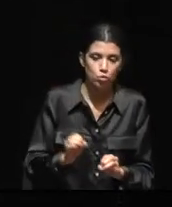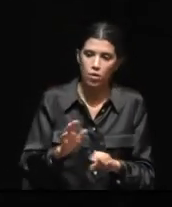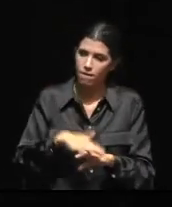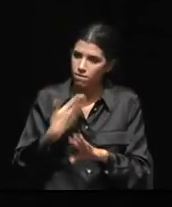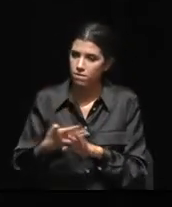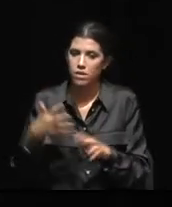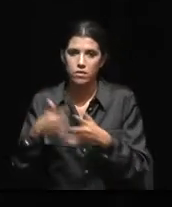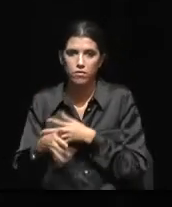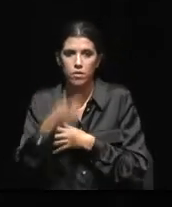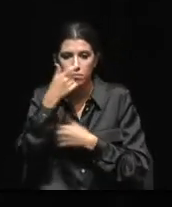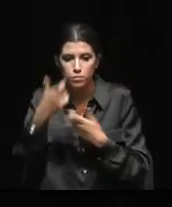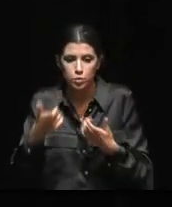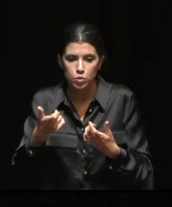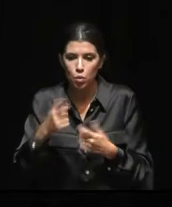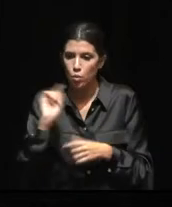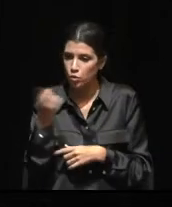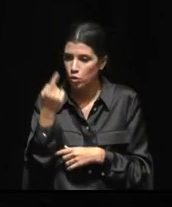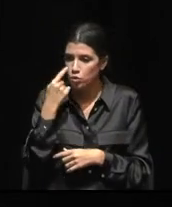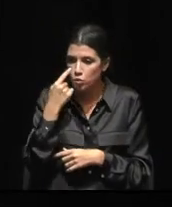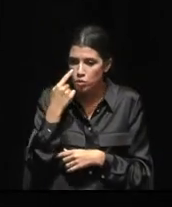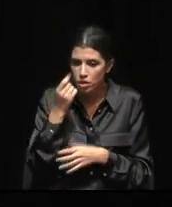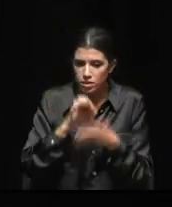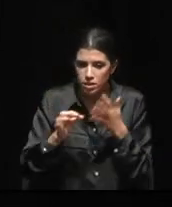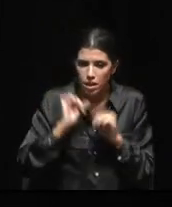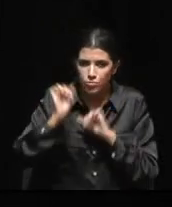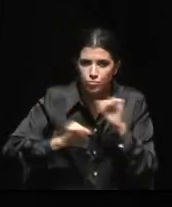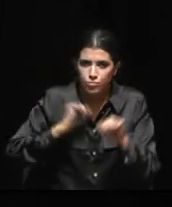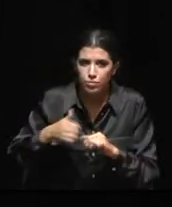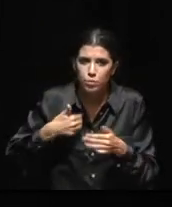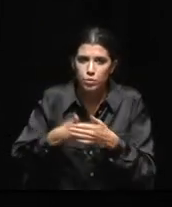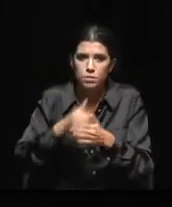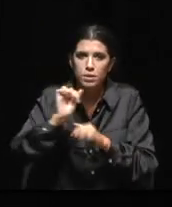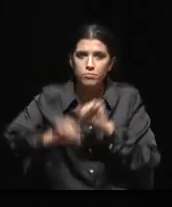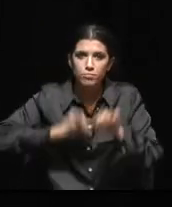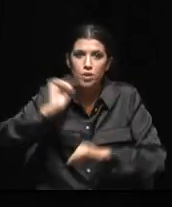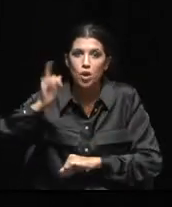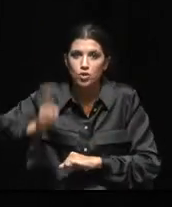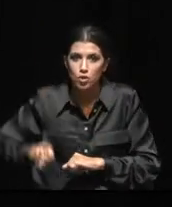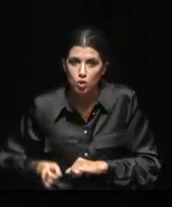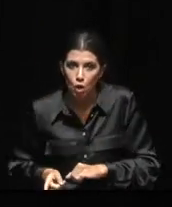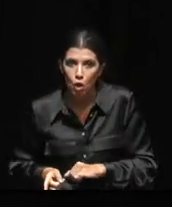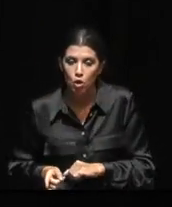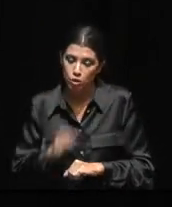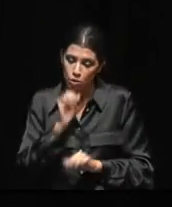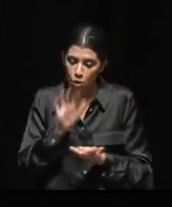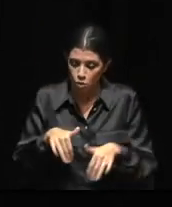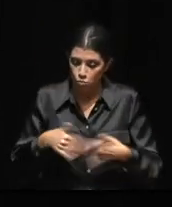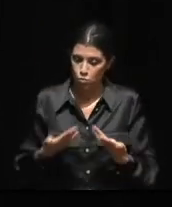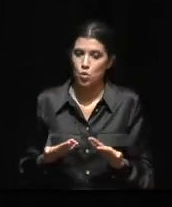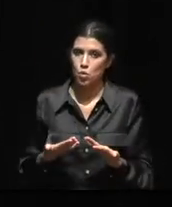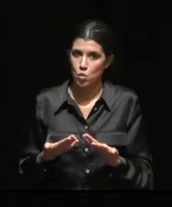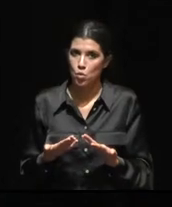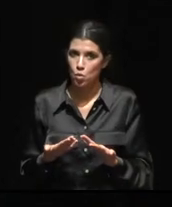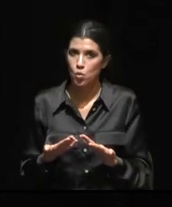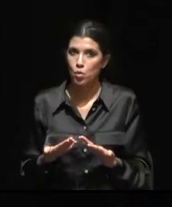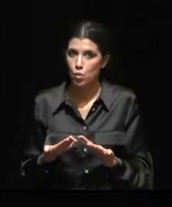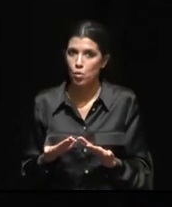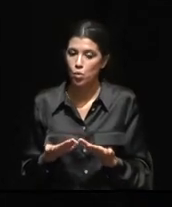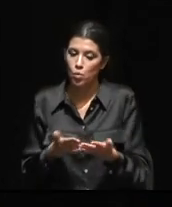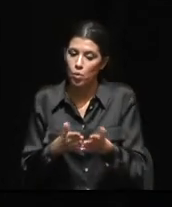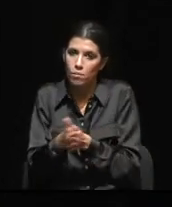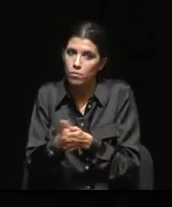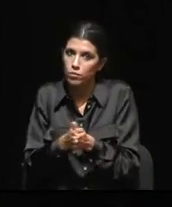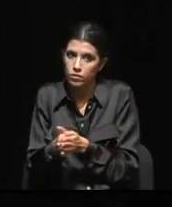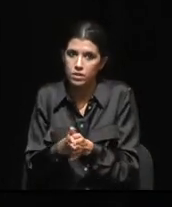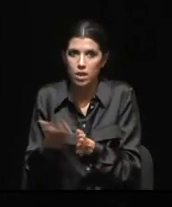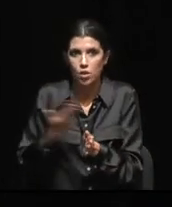porque permite a todos os cidadãos conheçam Quais são os critérios Quais são os procedimentos que lhes dá algumas instituições e associações